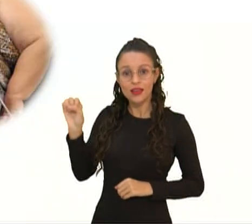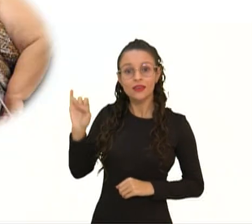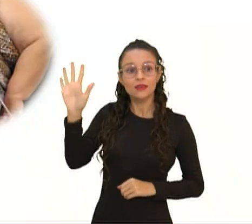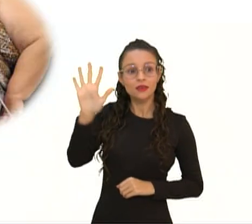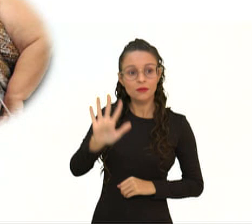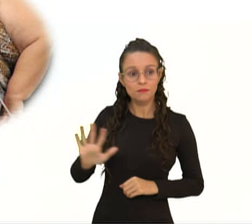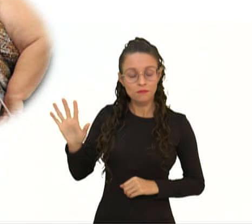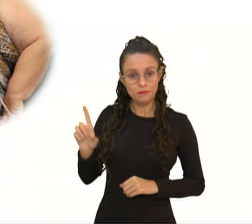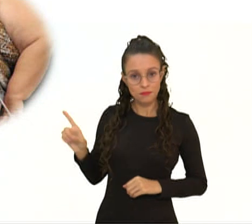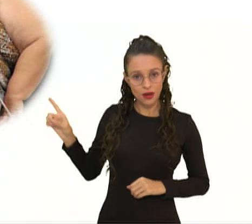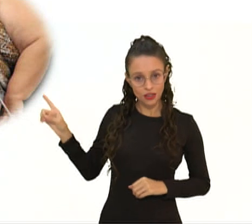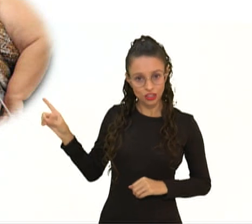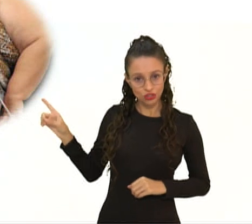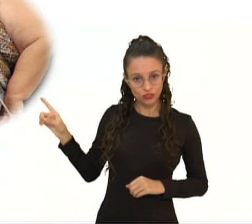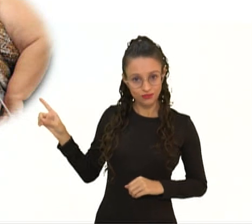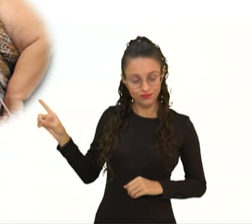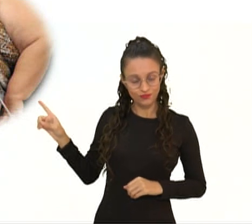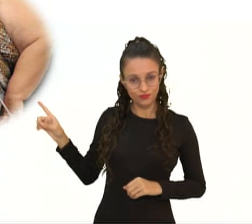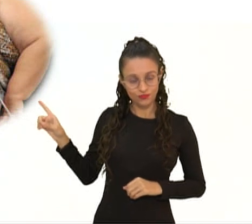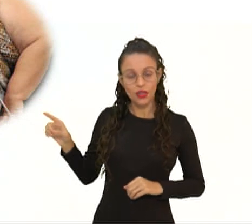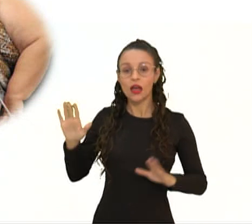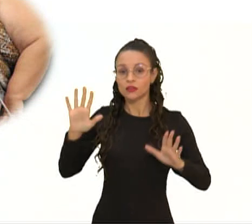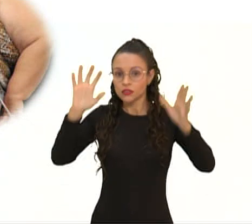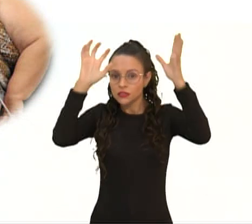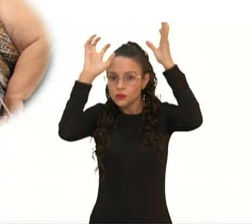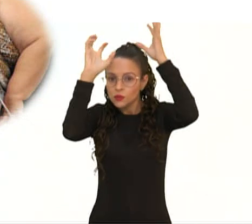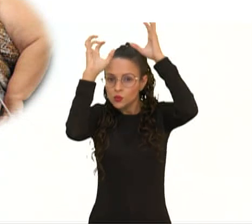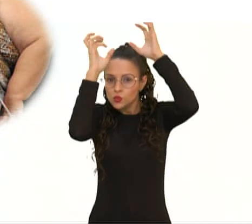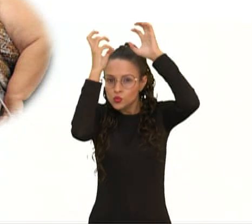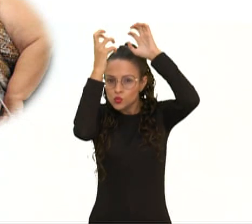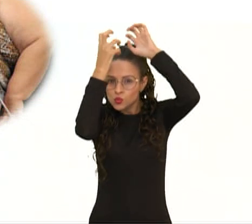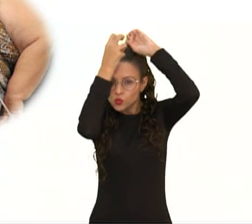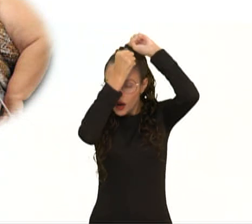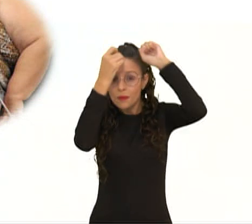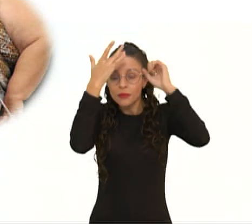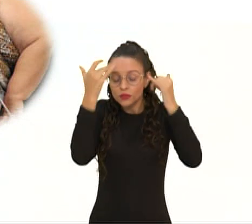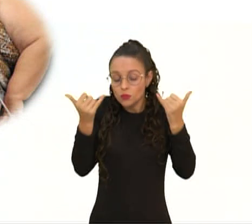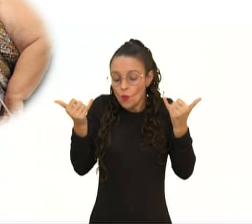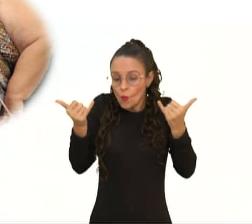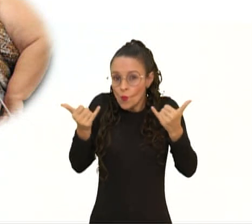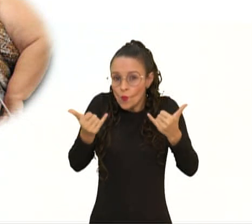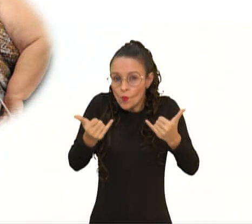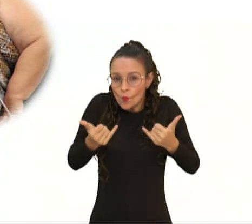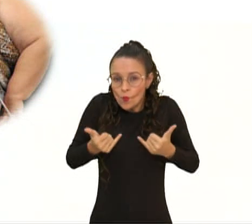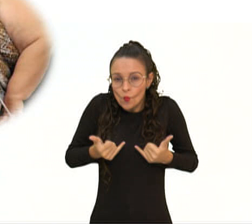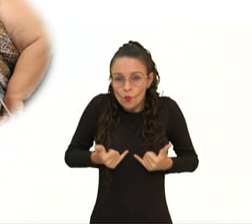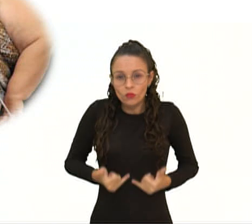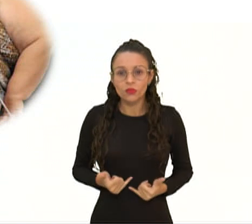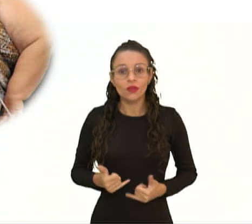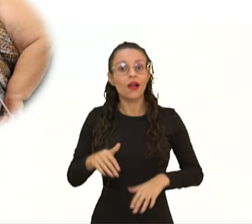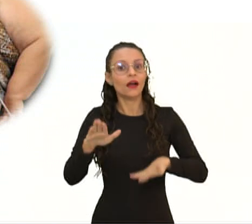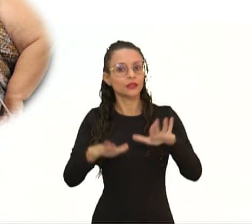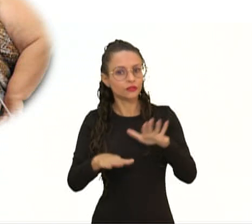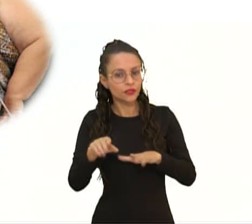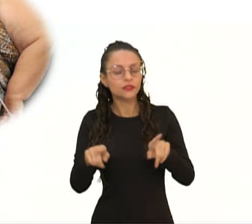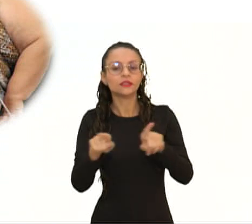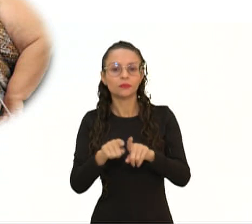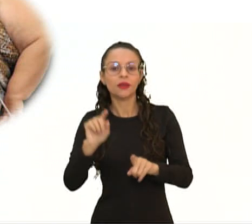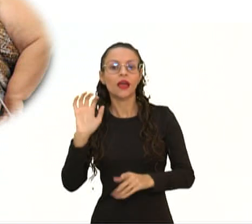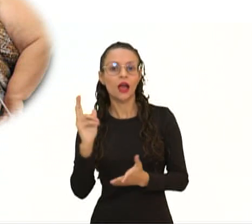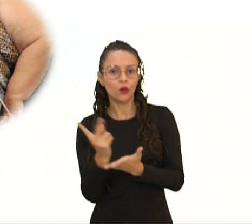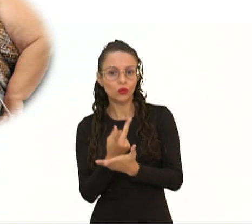nas imagens em alguns casos o transtorno pode levar a pessoa uma magreza extrema em outros casos